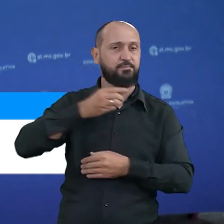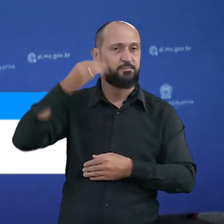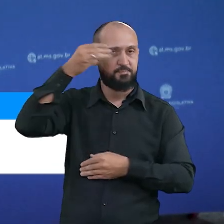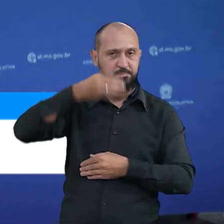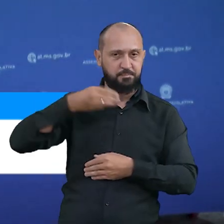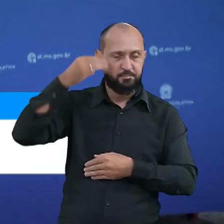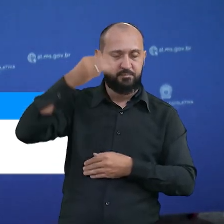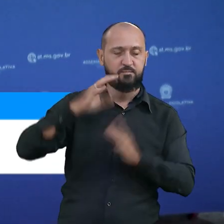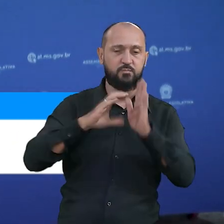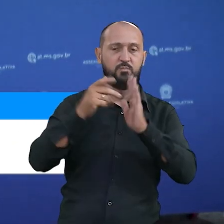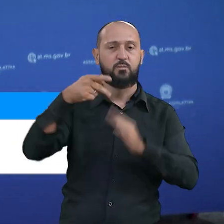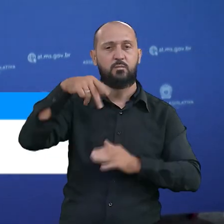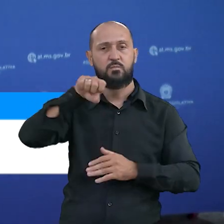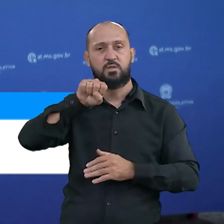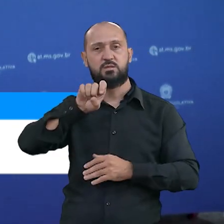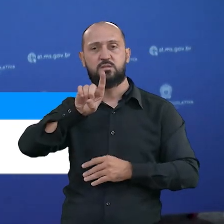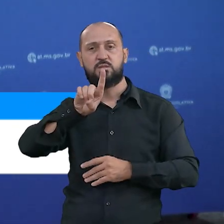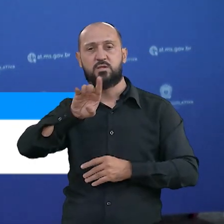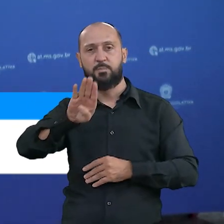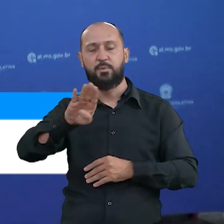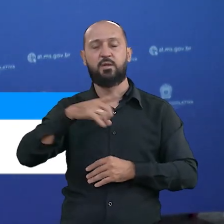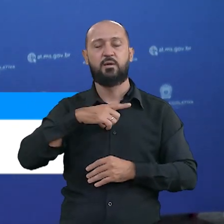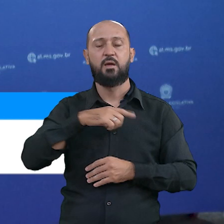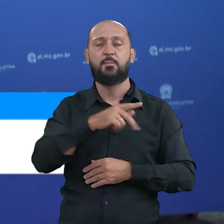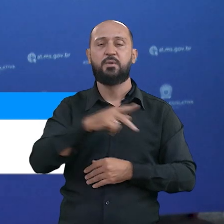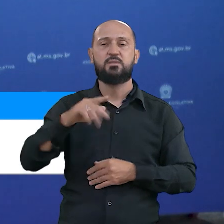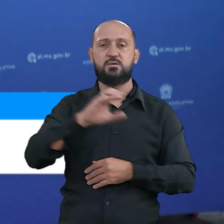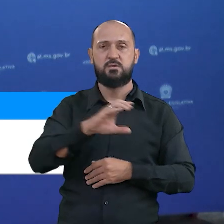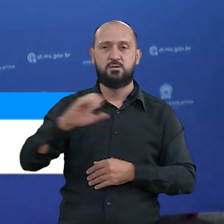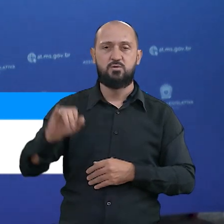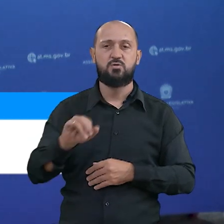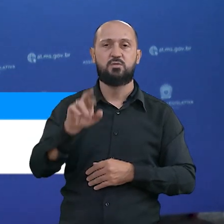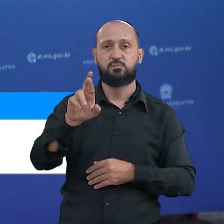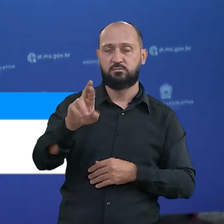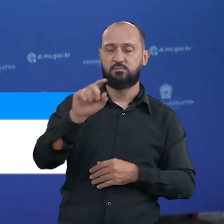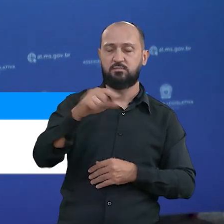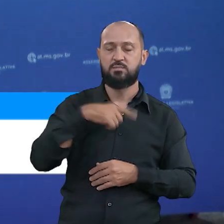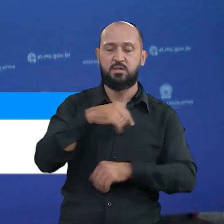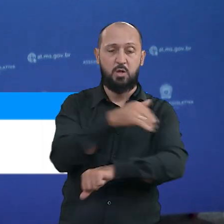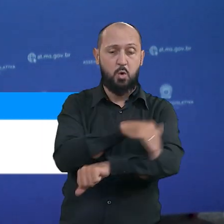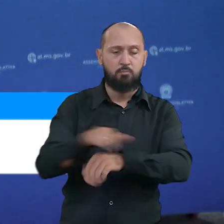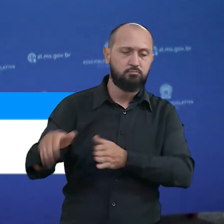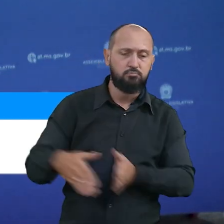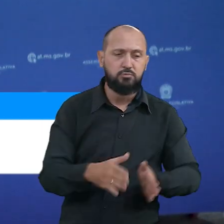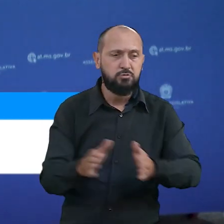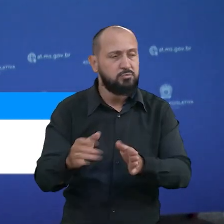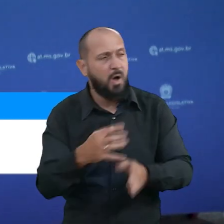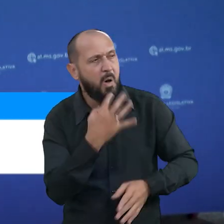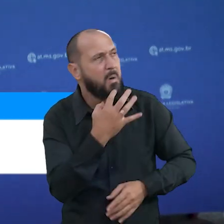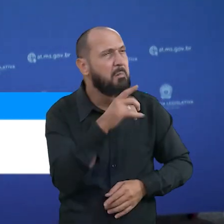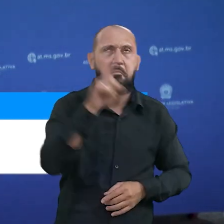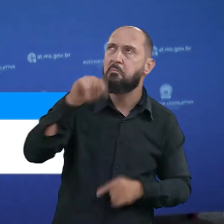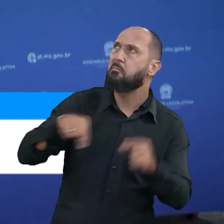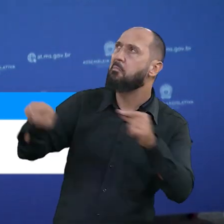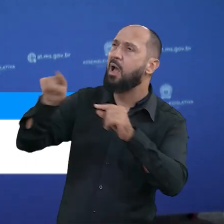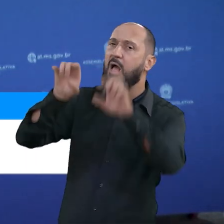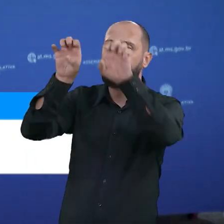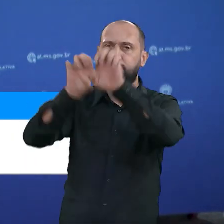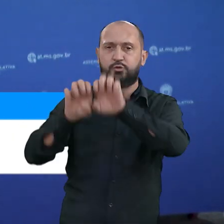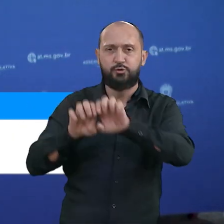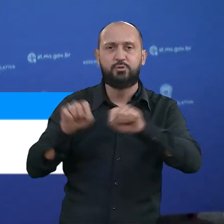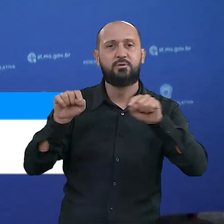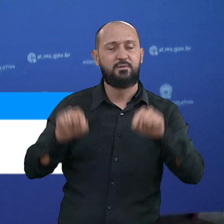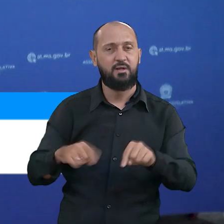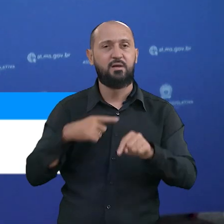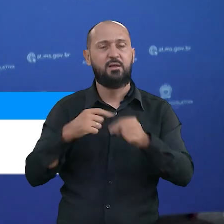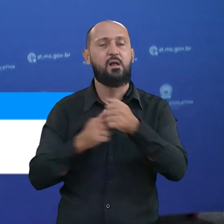pela deputada Mara Caseiro, do PSDB, presidente da CCJR. Os estudantes percorreram os corredores da Lemes, conhecendo a estrutura do